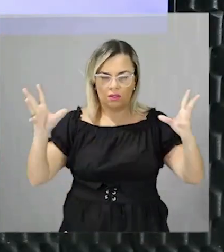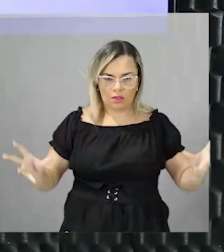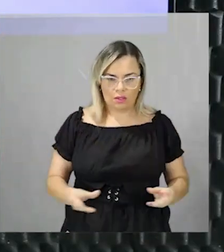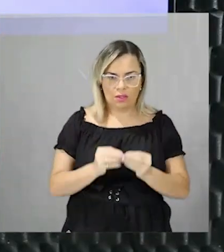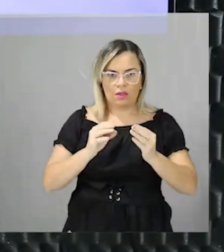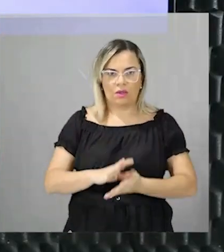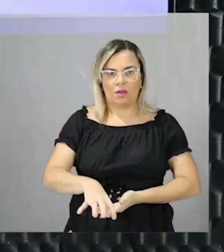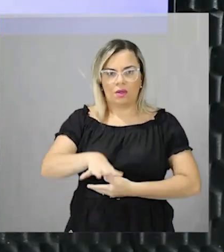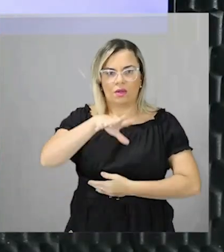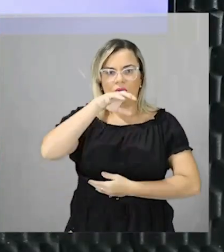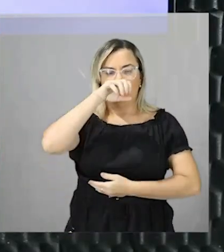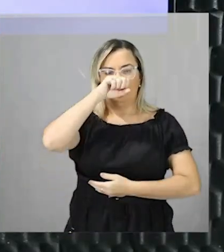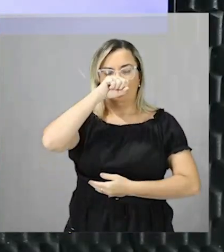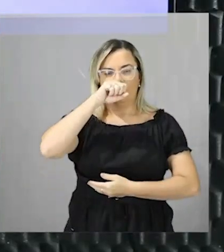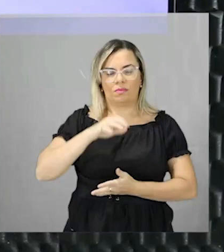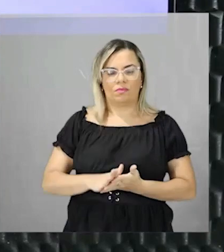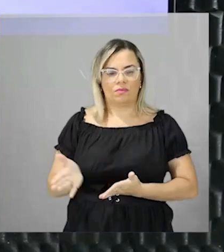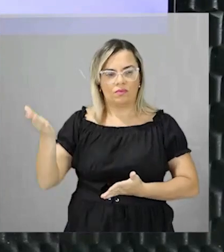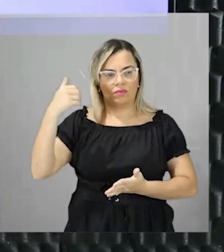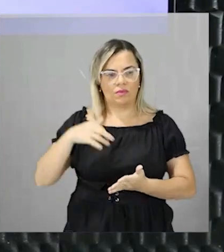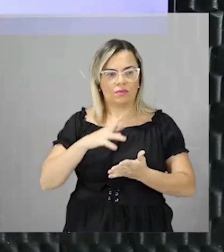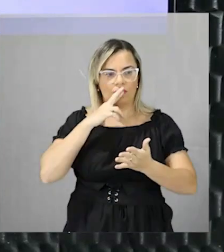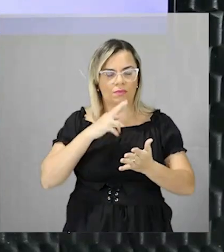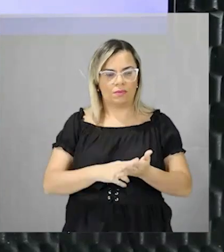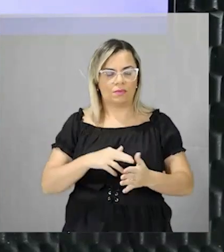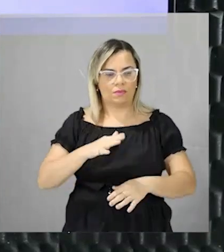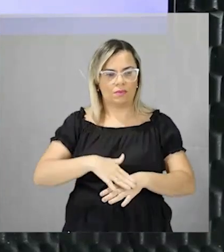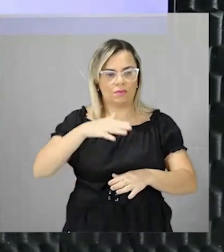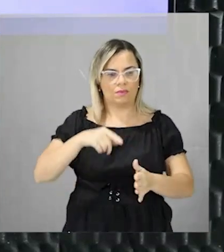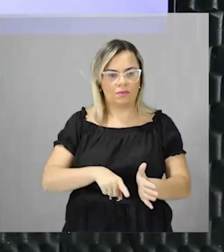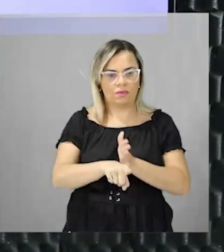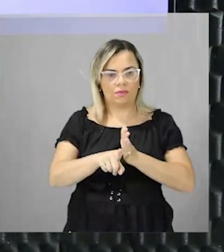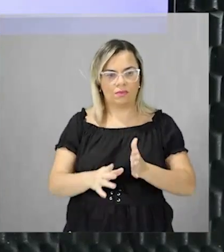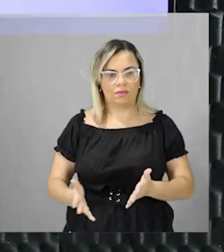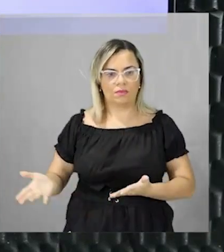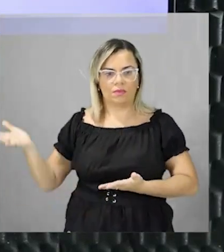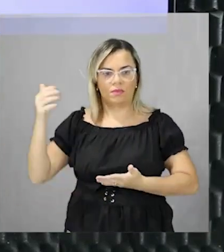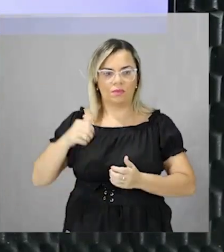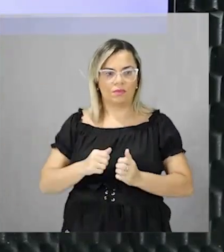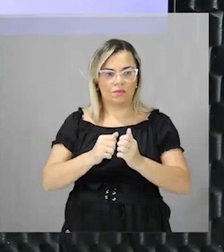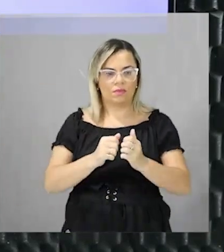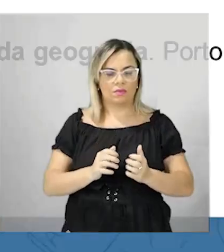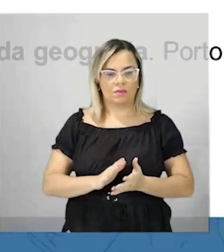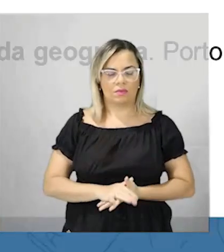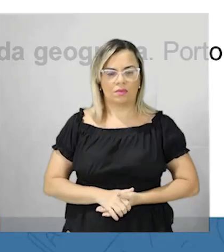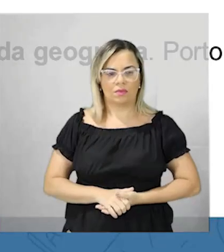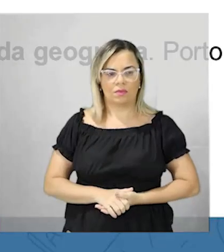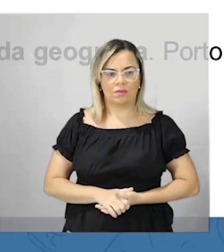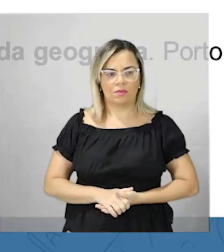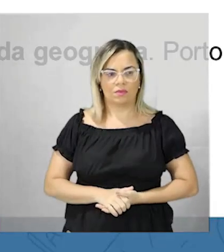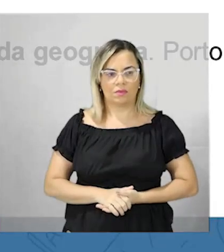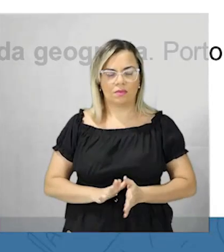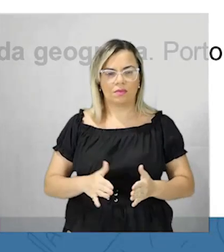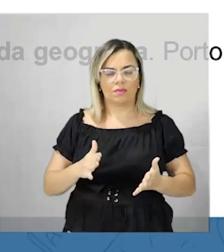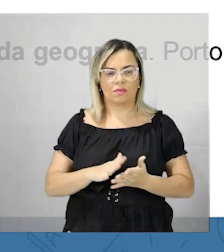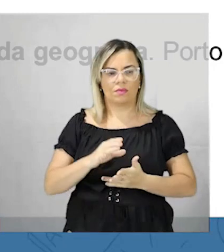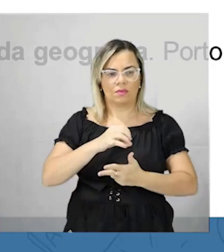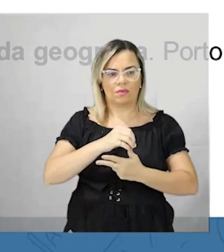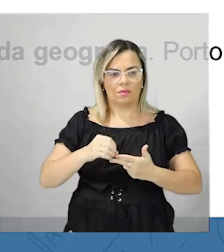Respirou. Bora responder mais uma? Bora? Vamos lá, vem comigo. Olha aí, questão do